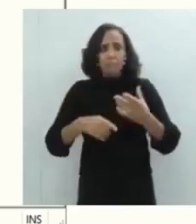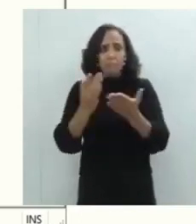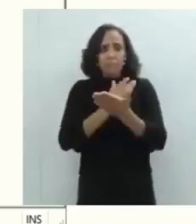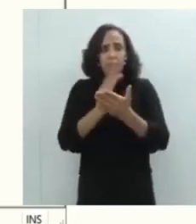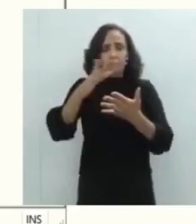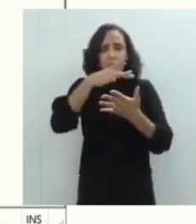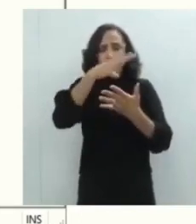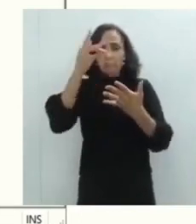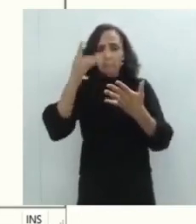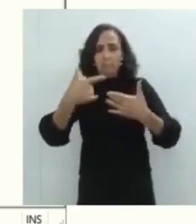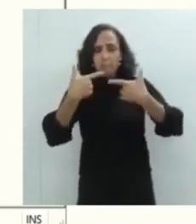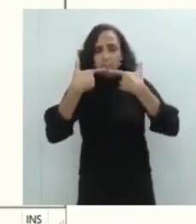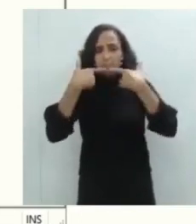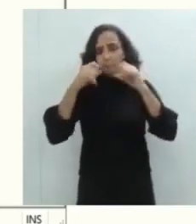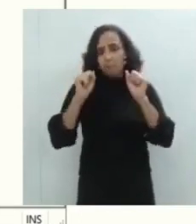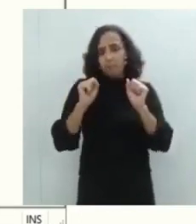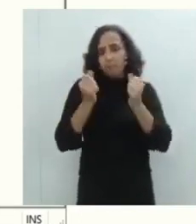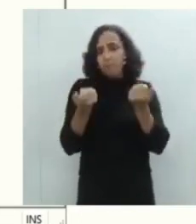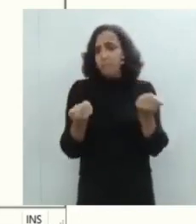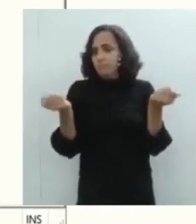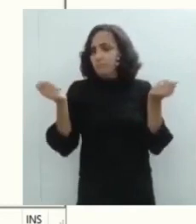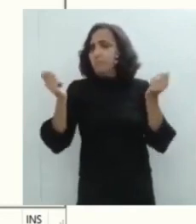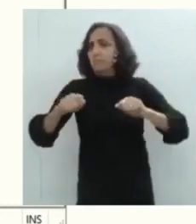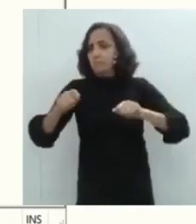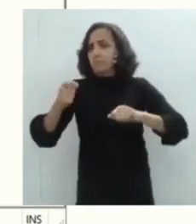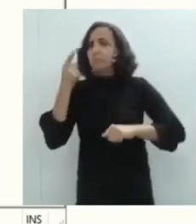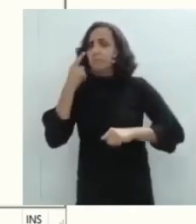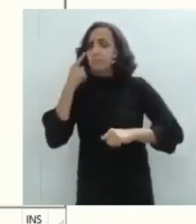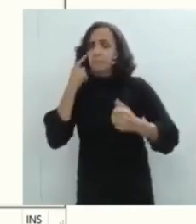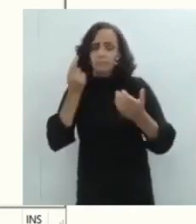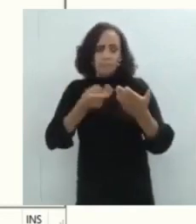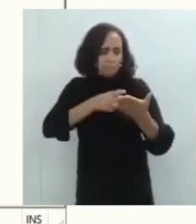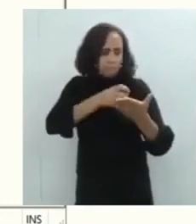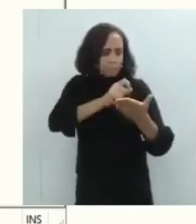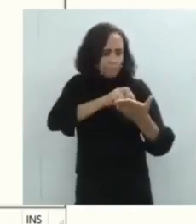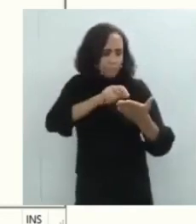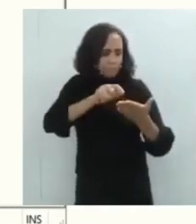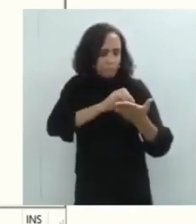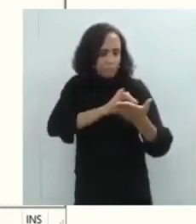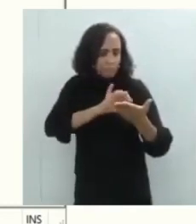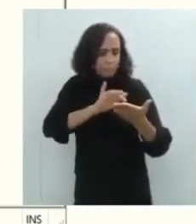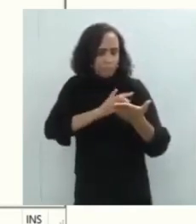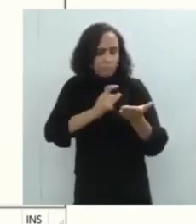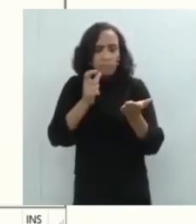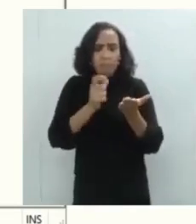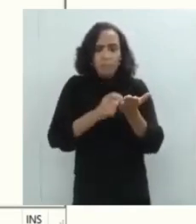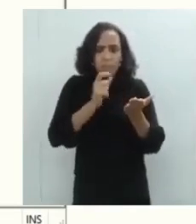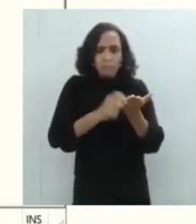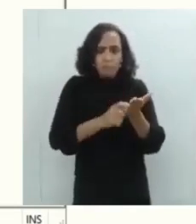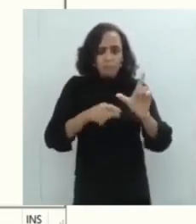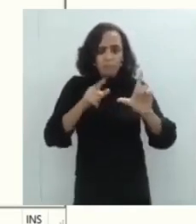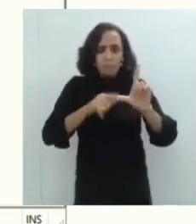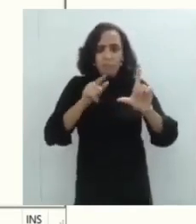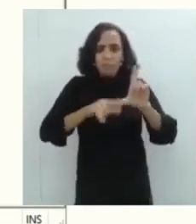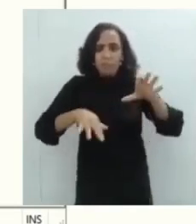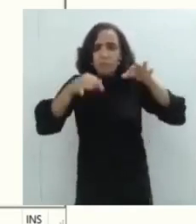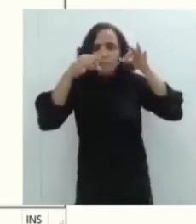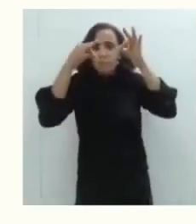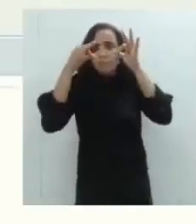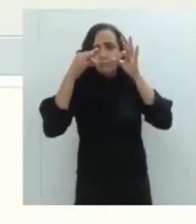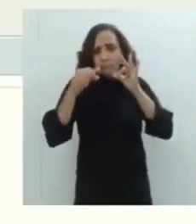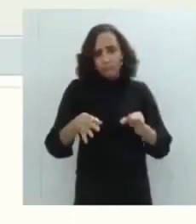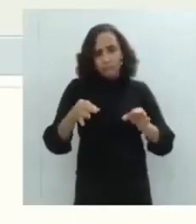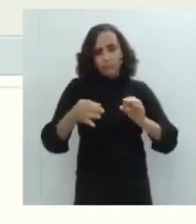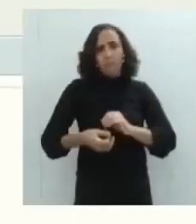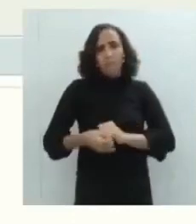problema, não funciona. Tá? Então tem que prestar bastante atenção na hora que vai escrever o código, para que não haja falhas de